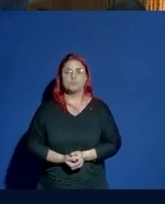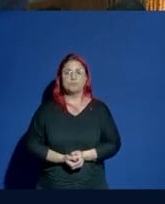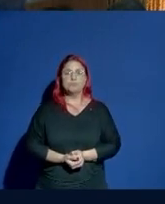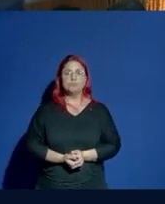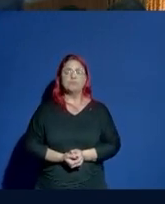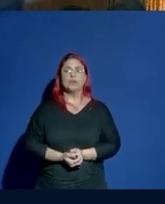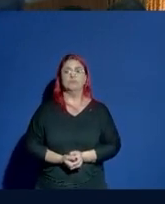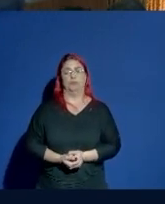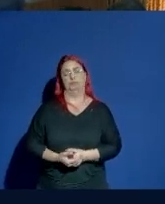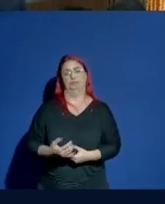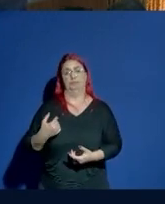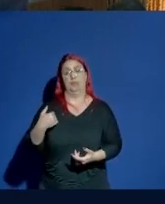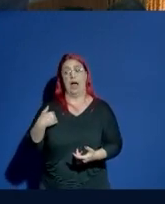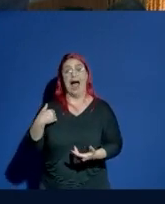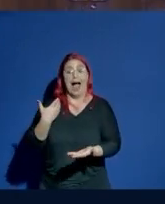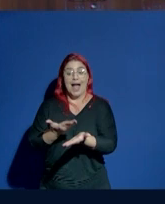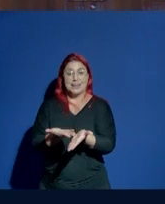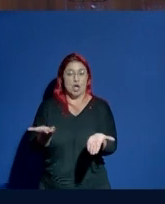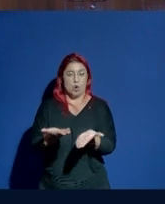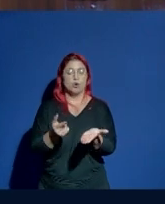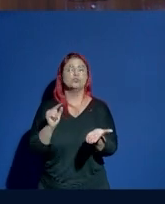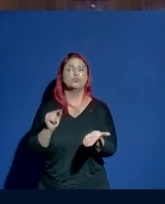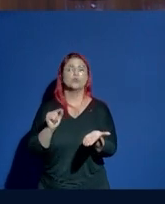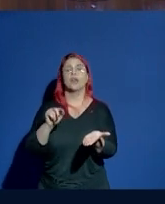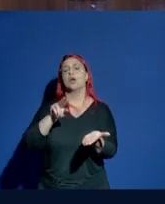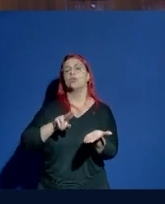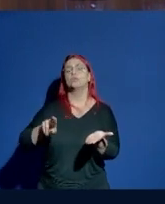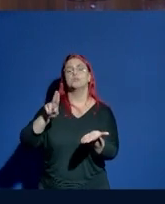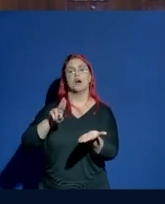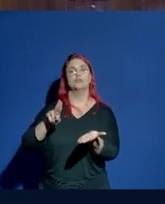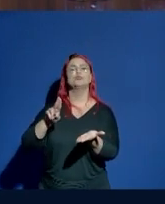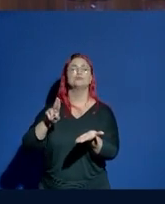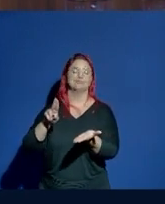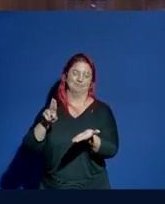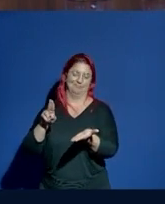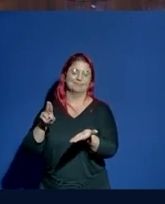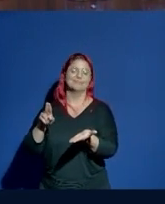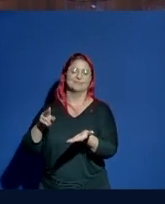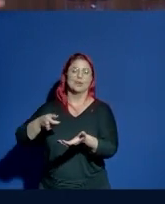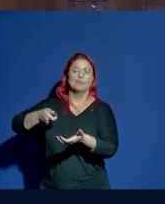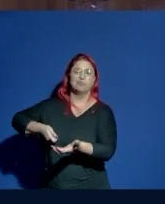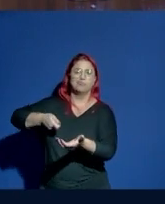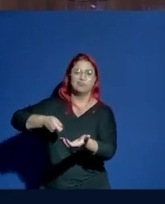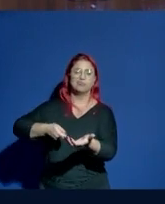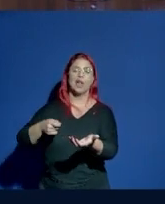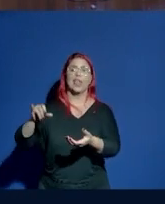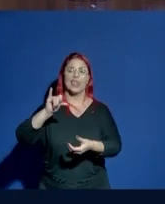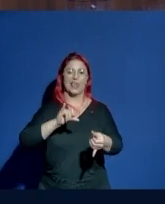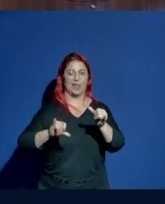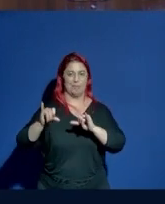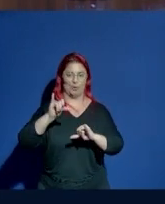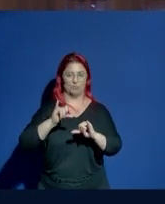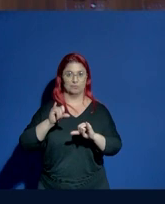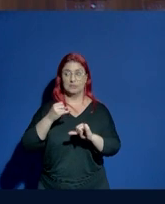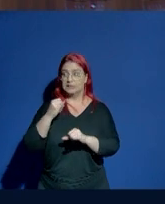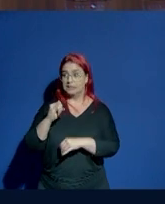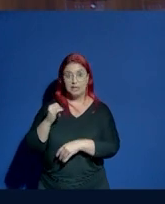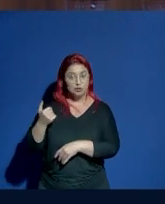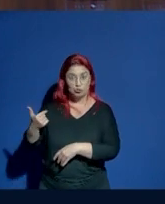aqui com defensivos químicos, tá ok? Como o Jorge falou, sem eles não teria, a agricultura não teria chegado até